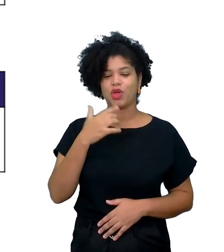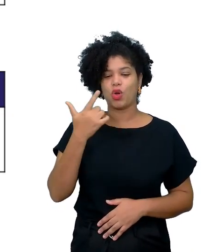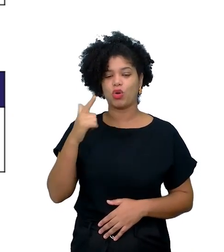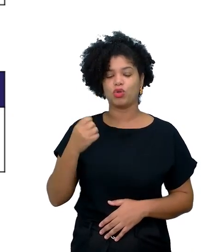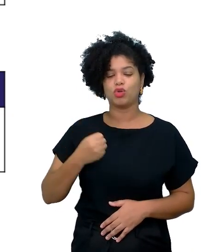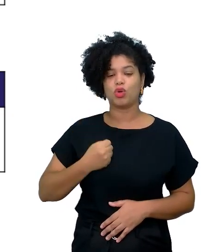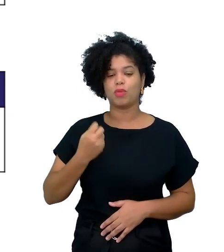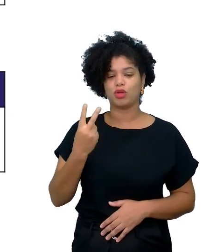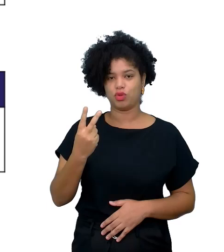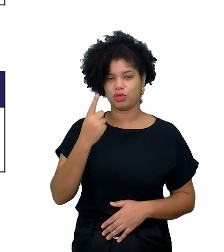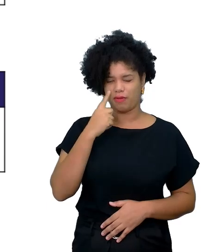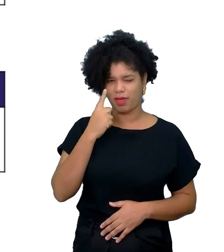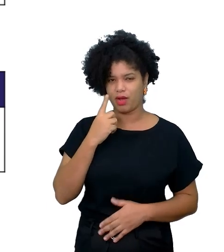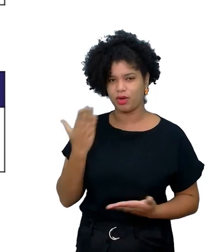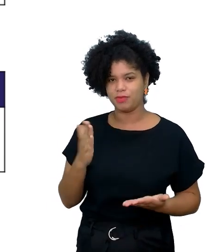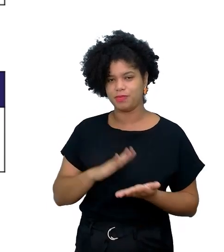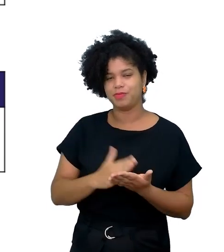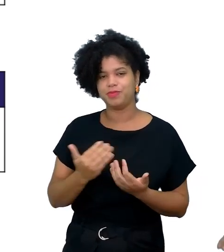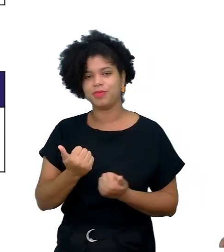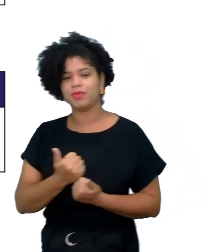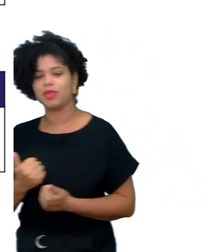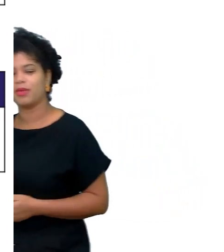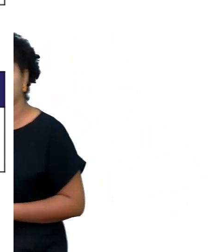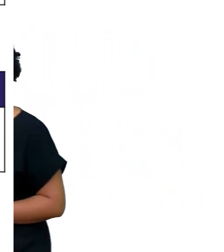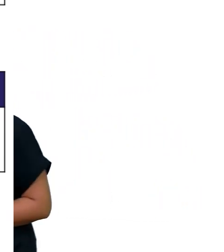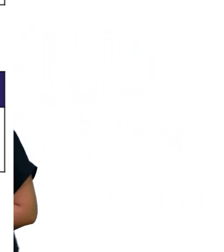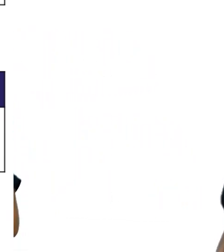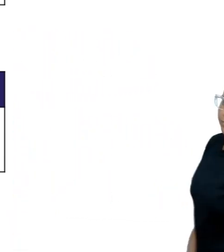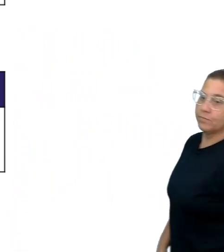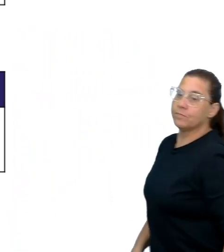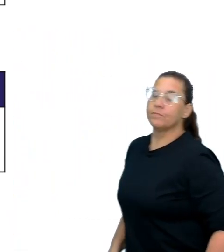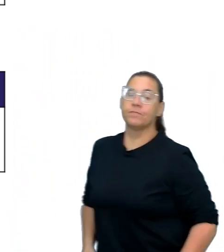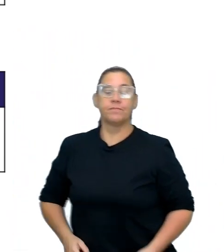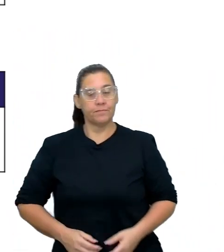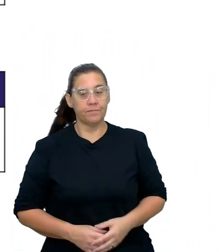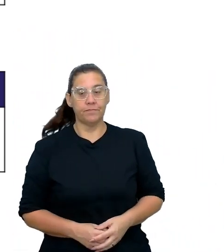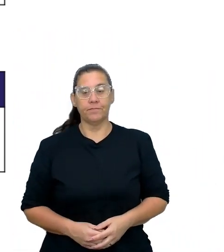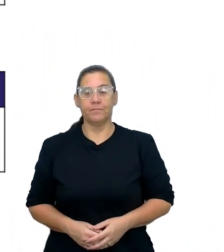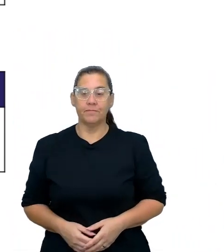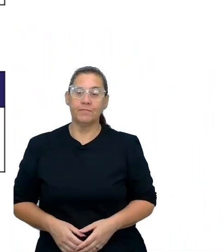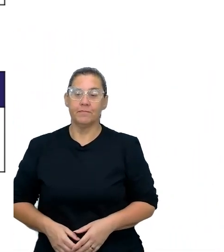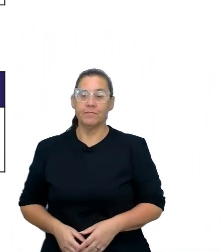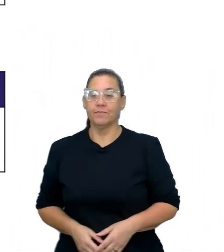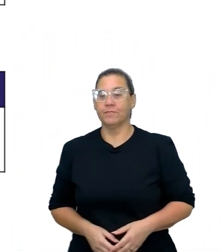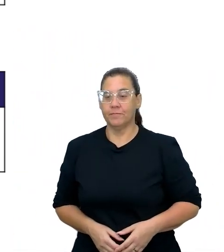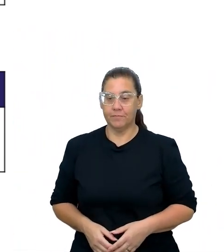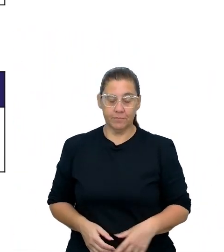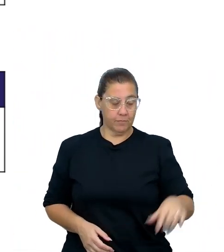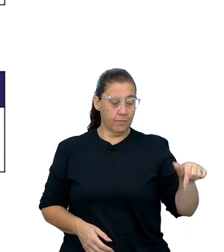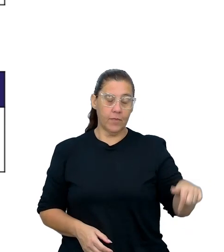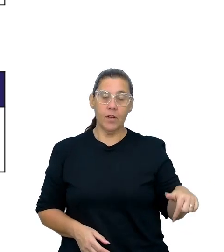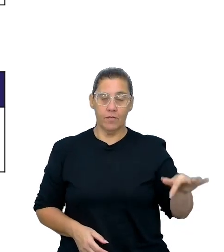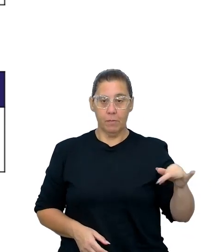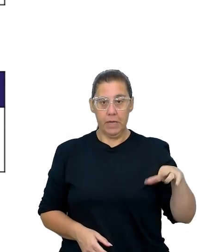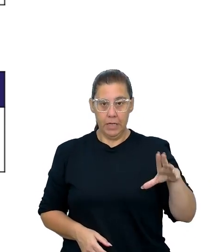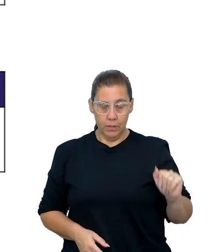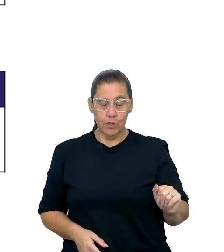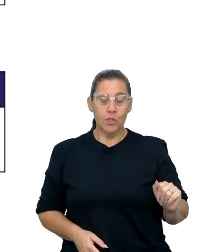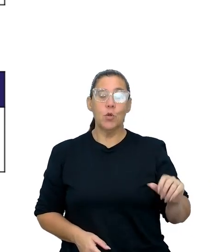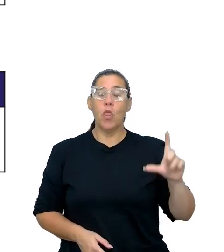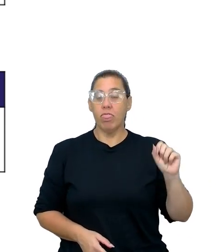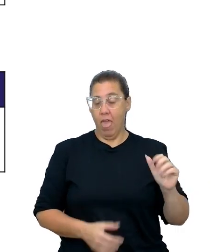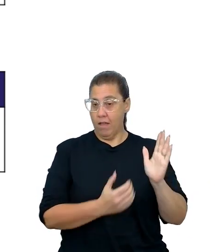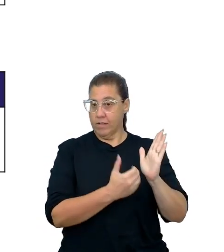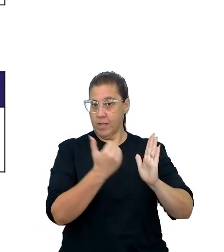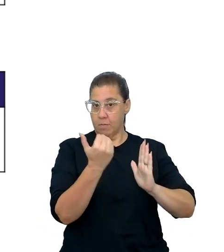2, Ivan tem alguns reais e Fabrício tem 10 reais a mais que Ivan. Se Fabrício